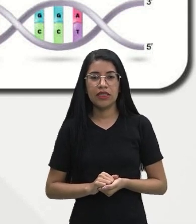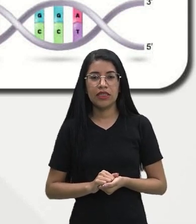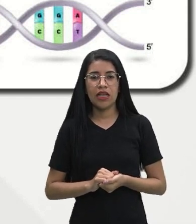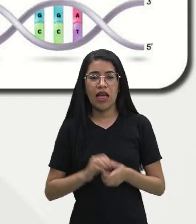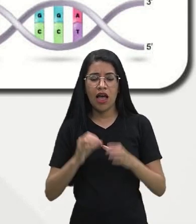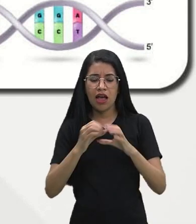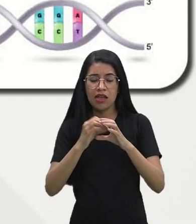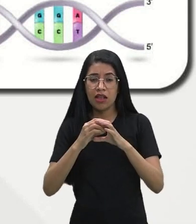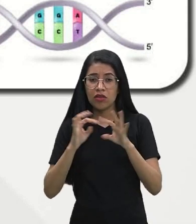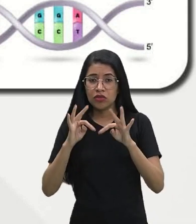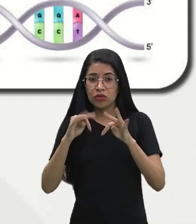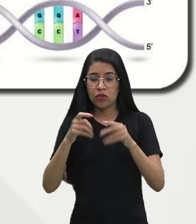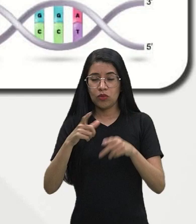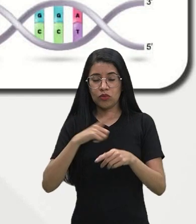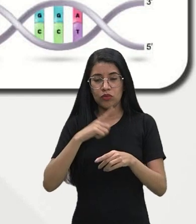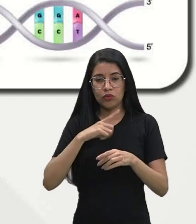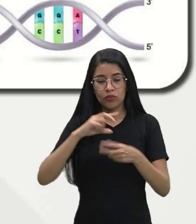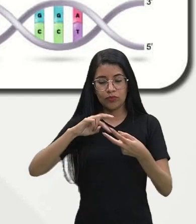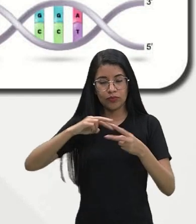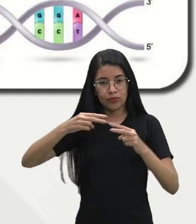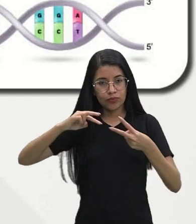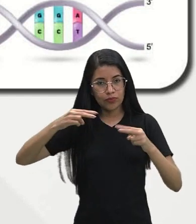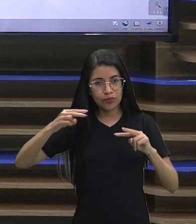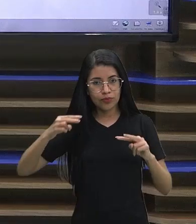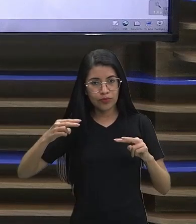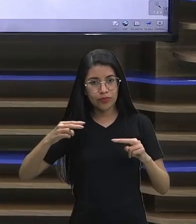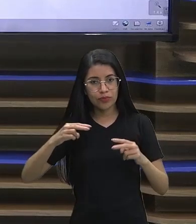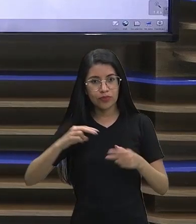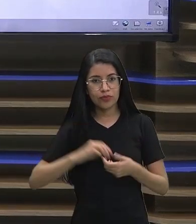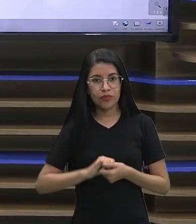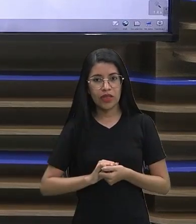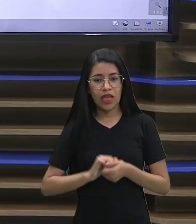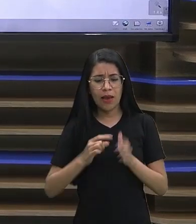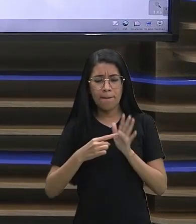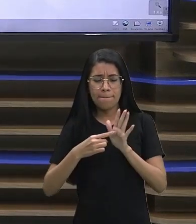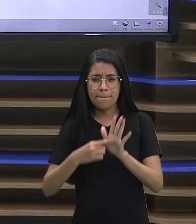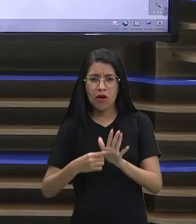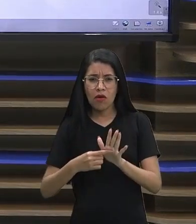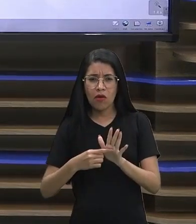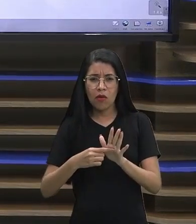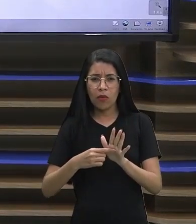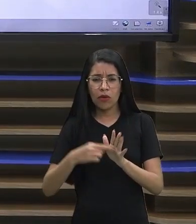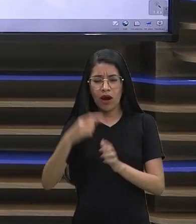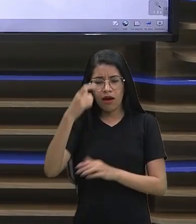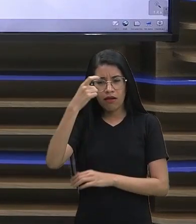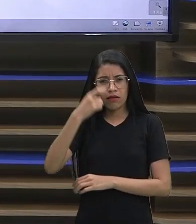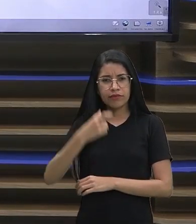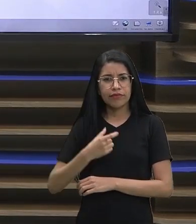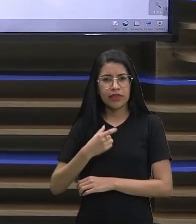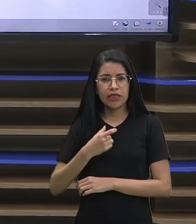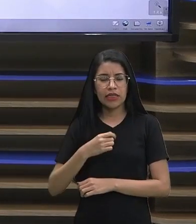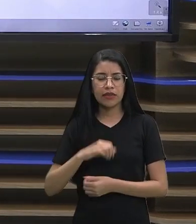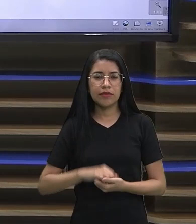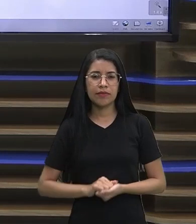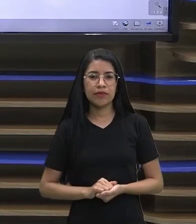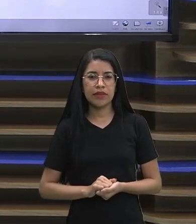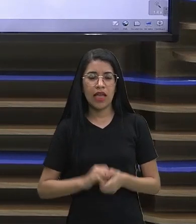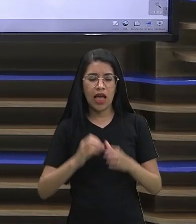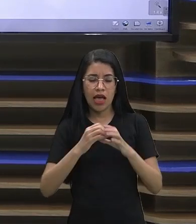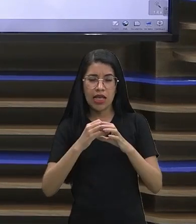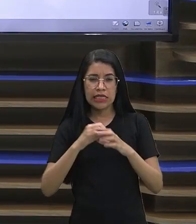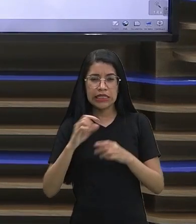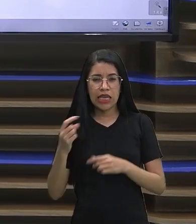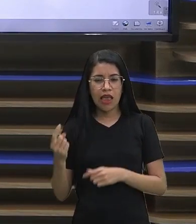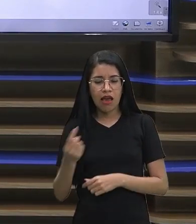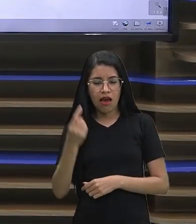DNA, tá bom? Todas as suas células diz quem você é. Todas as suas células diz se você é alto,